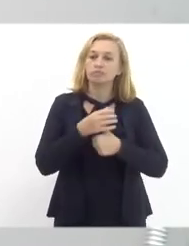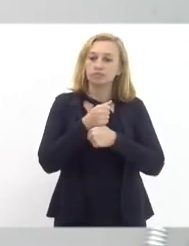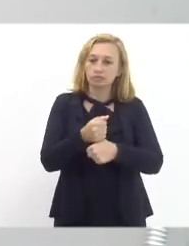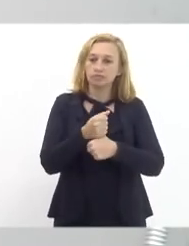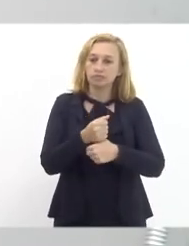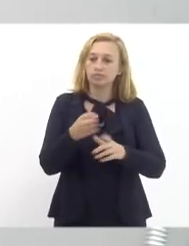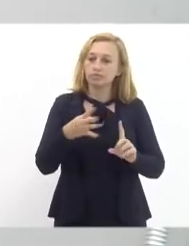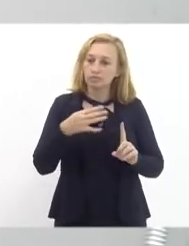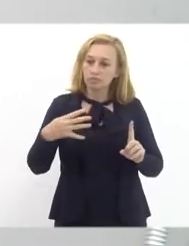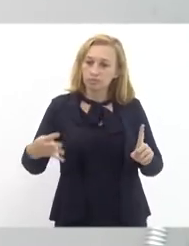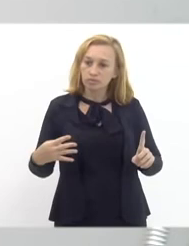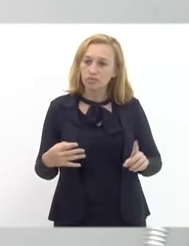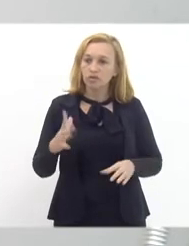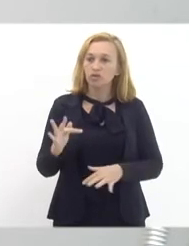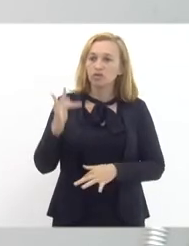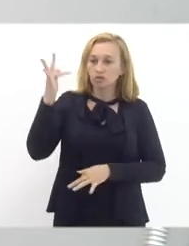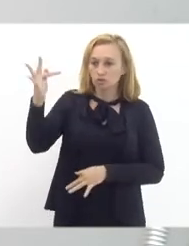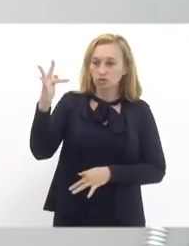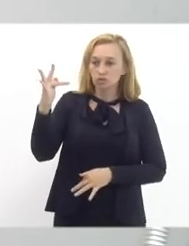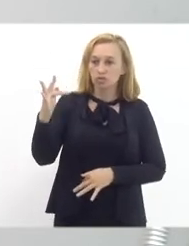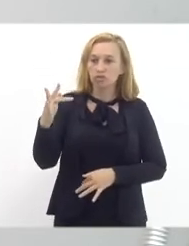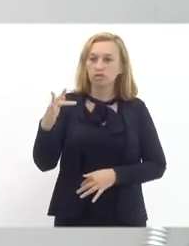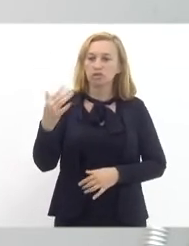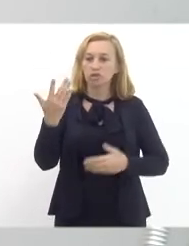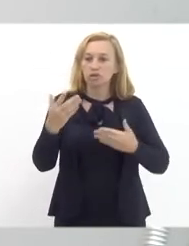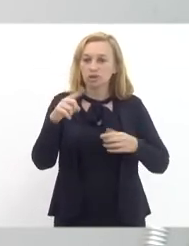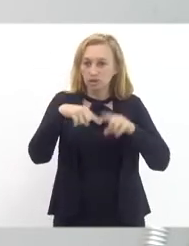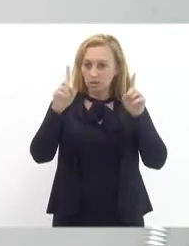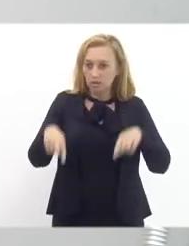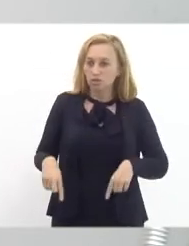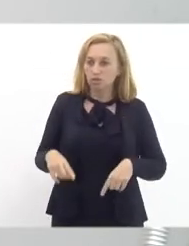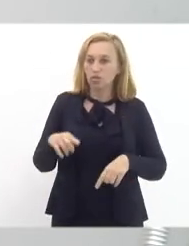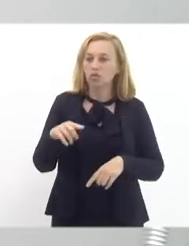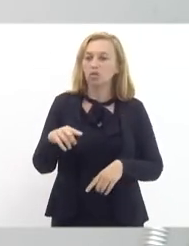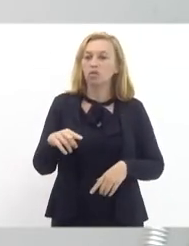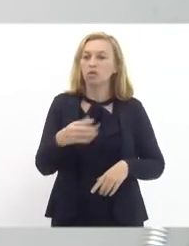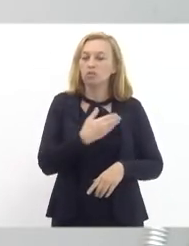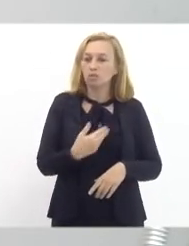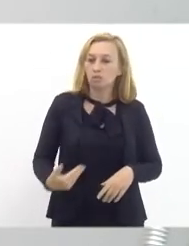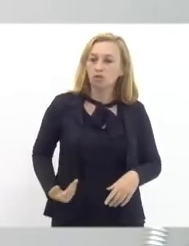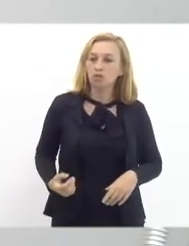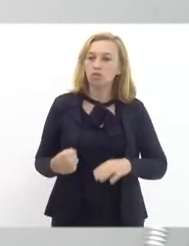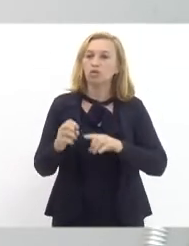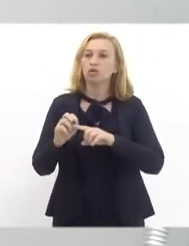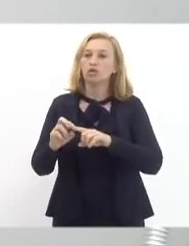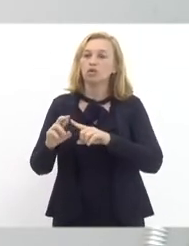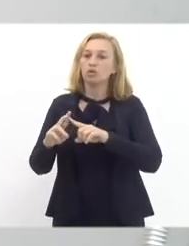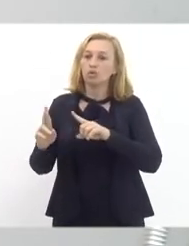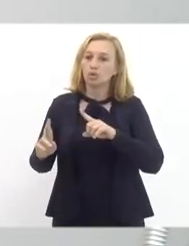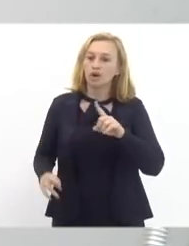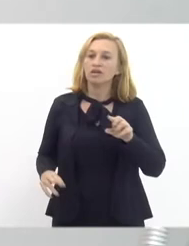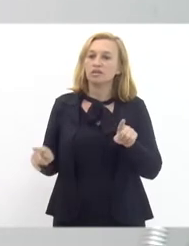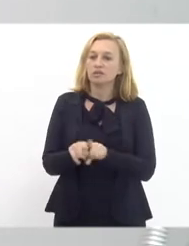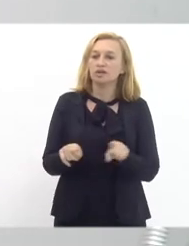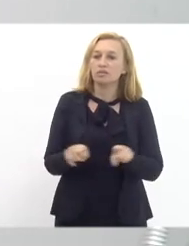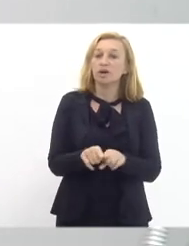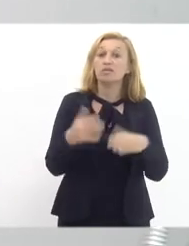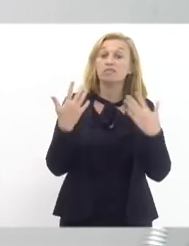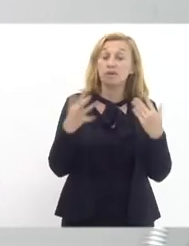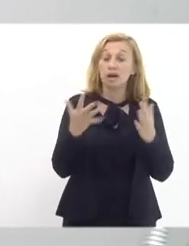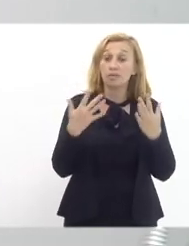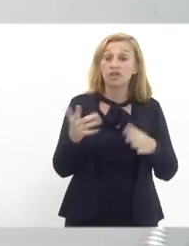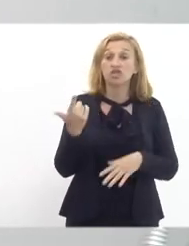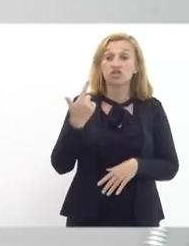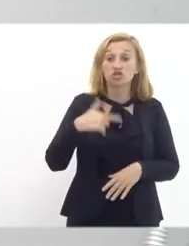extensão e futuro servidor UERJ também, e de servidor público, para ajudar no que for preciso. Parabenizo mais